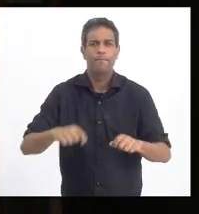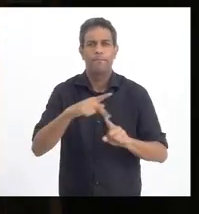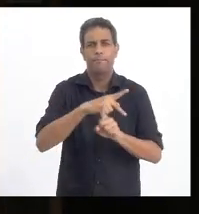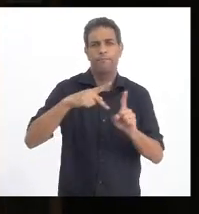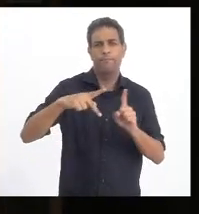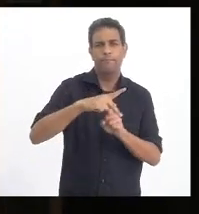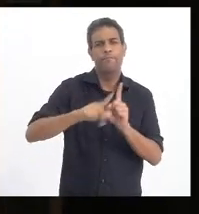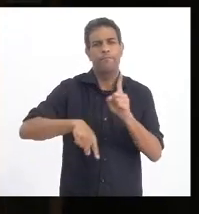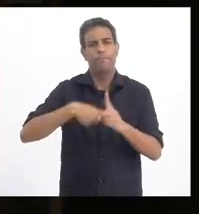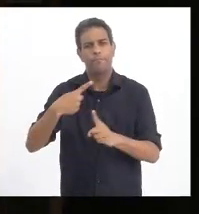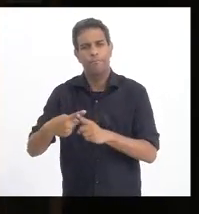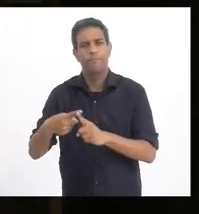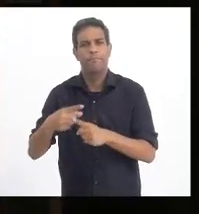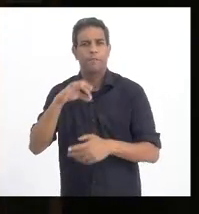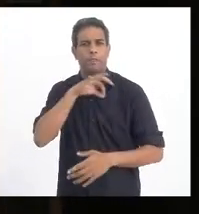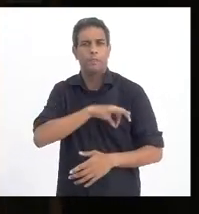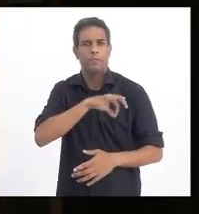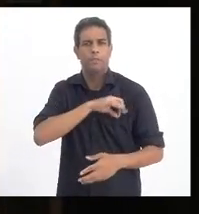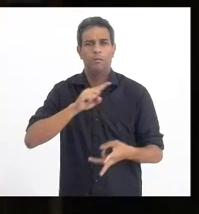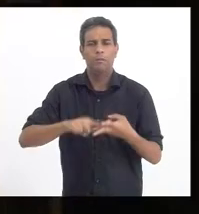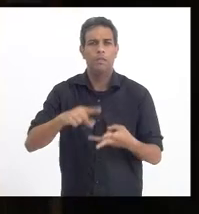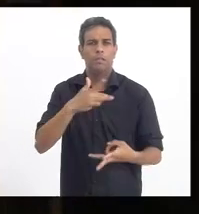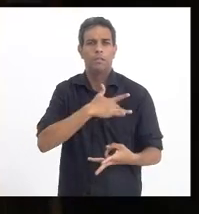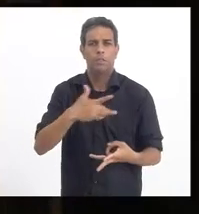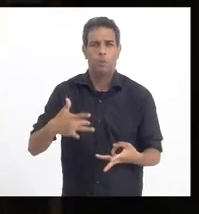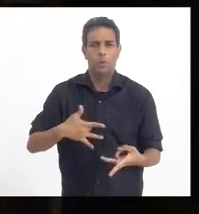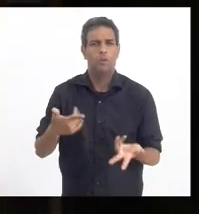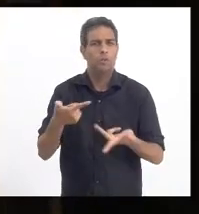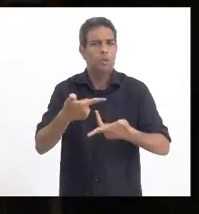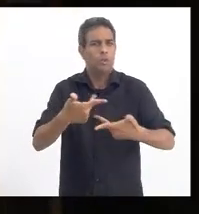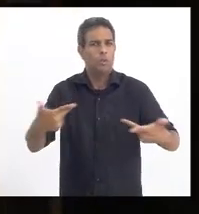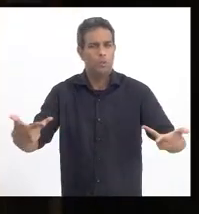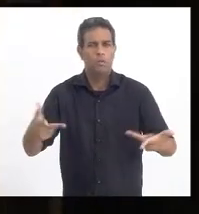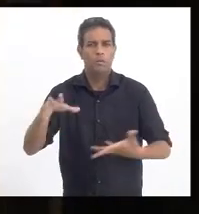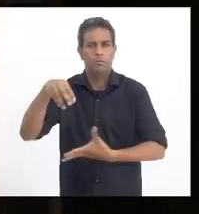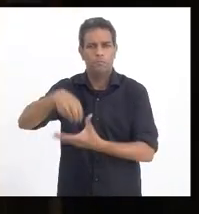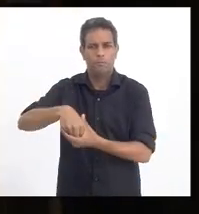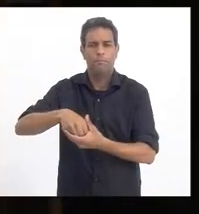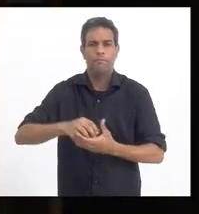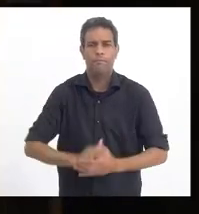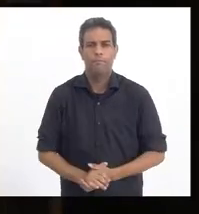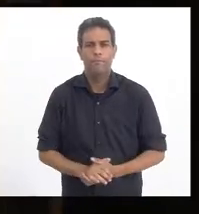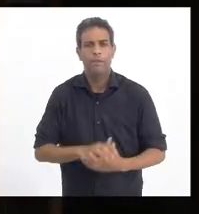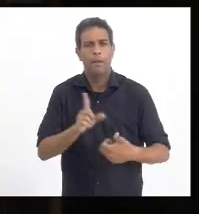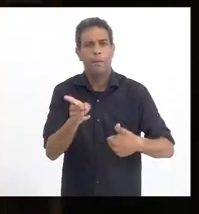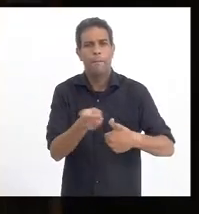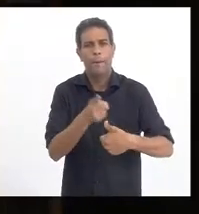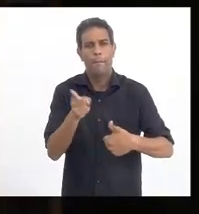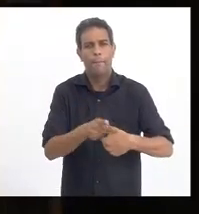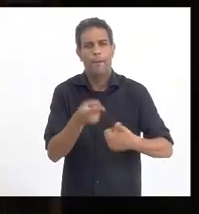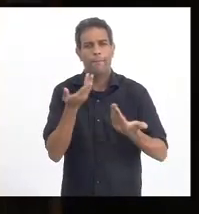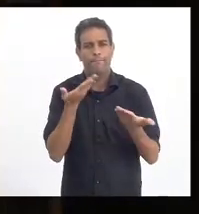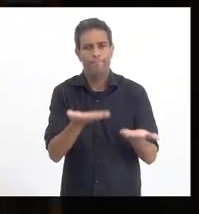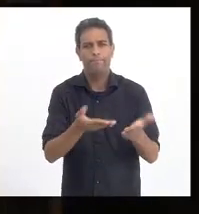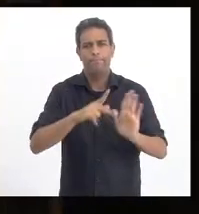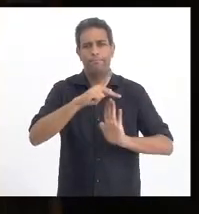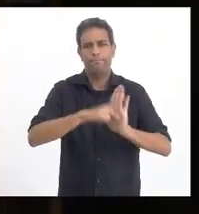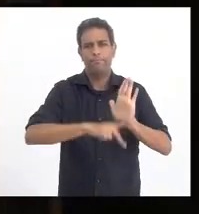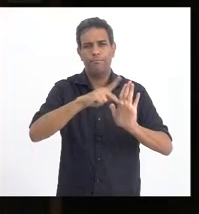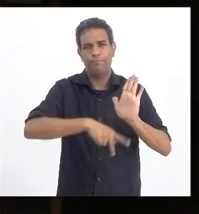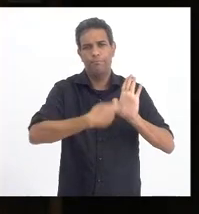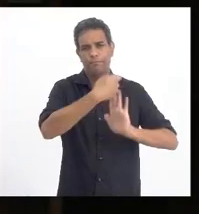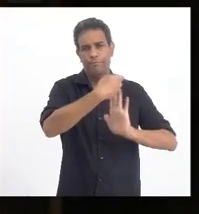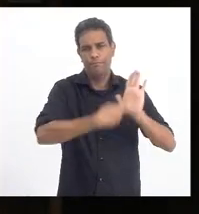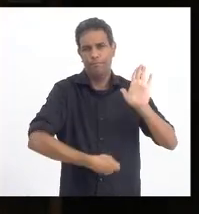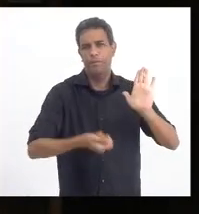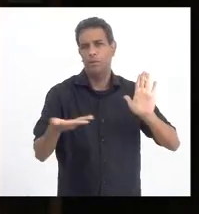de previdência ela trabalha a parte de remuneração de saúde algumas outras partes Então a primeira parte do texto